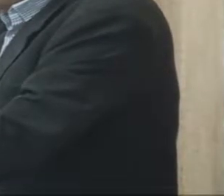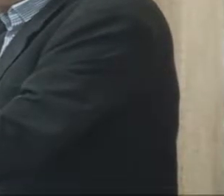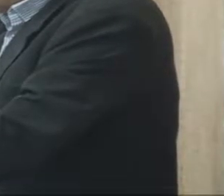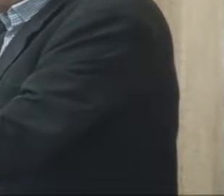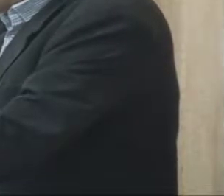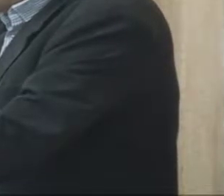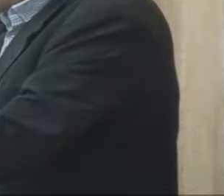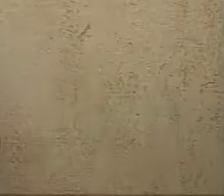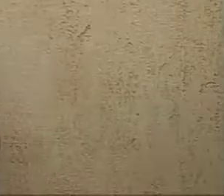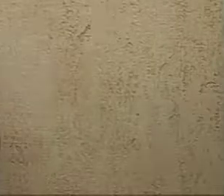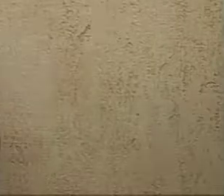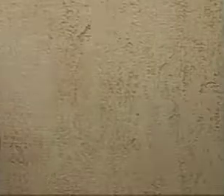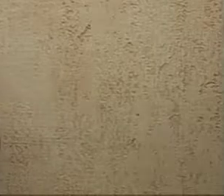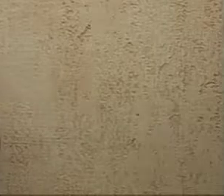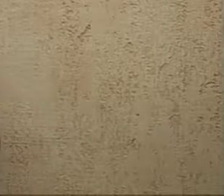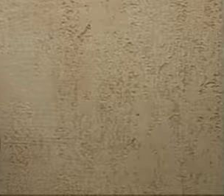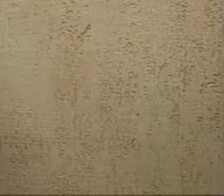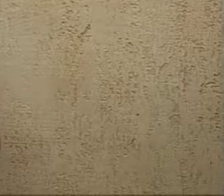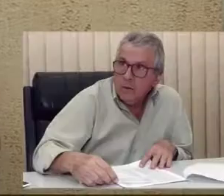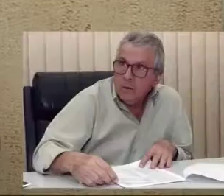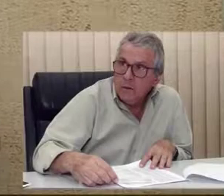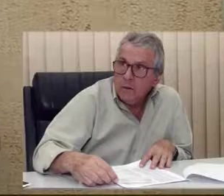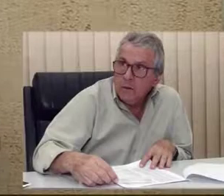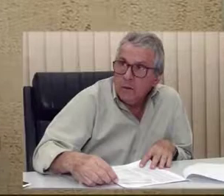Carmo Drago, conhecido como Richard Drago.